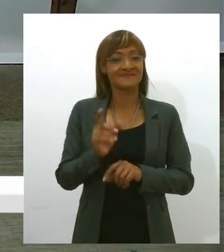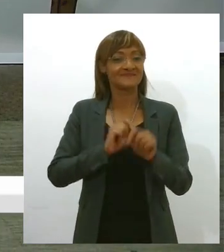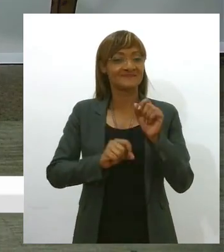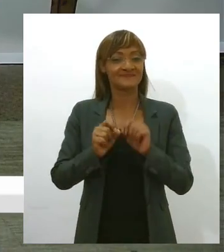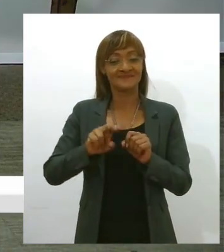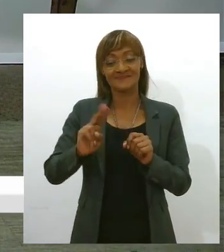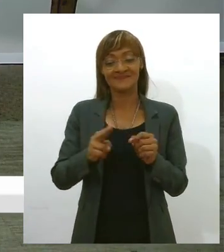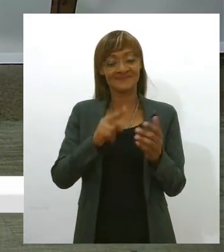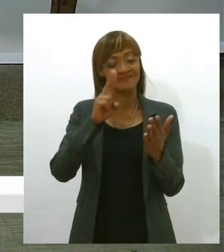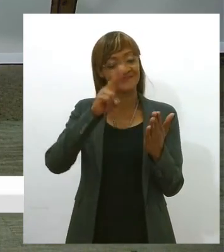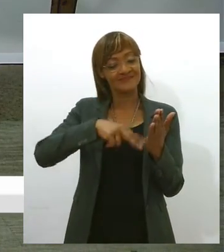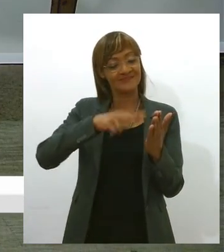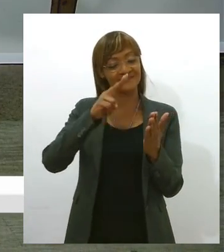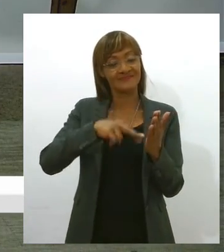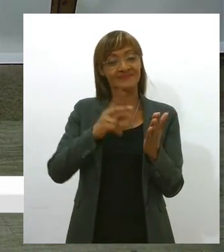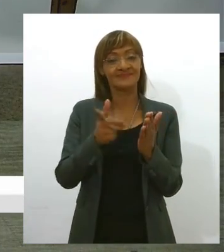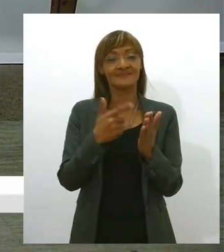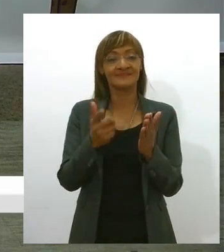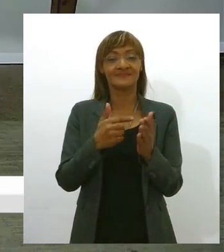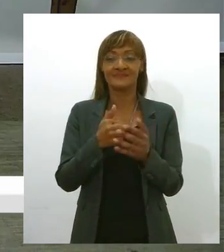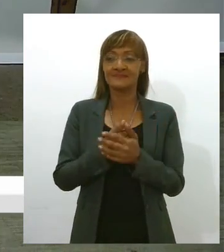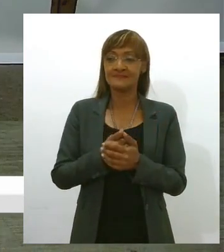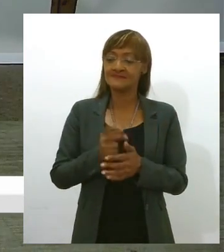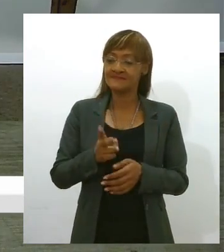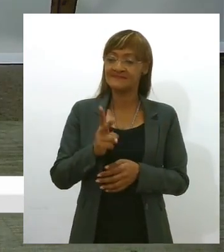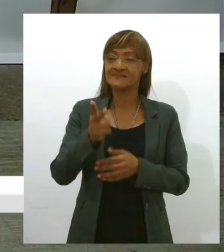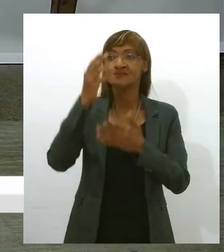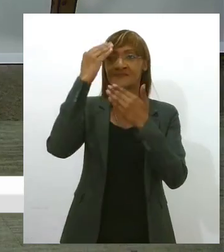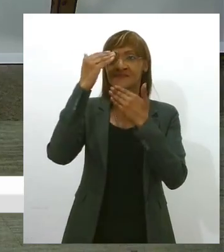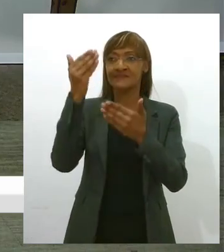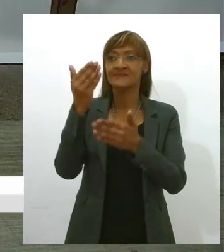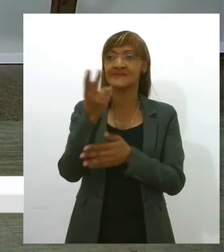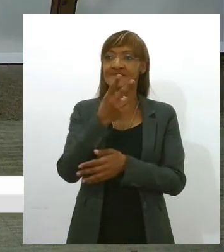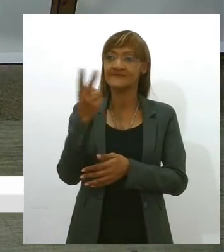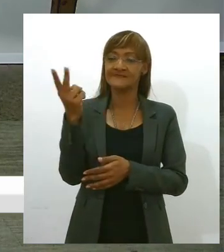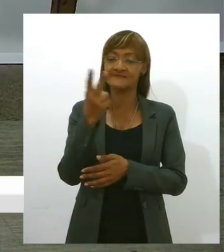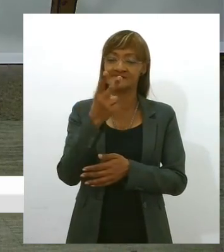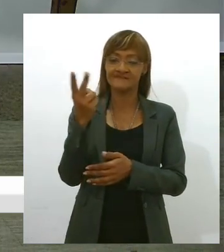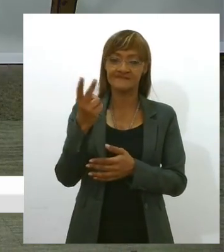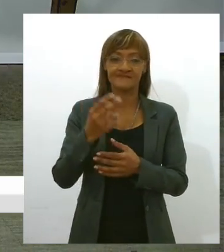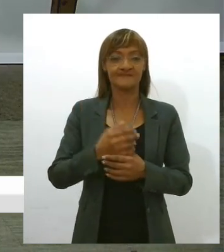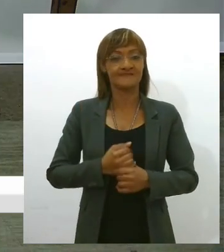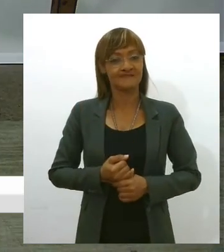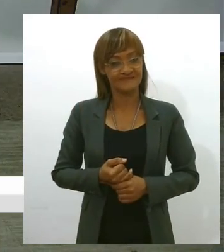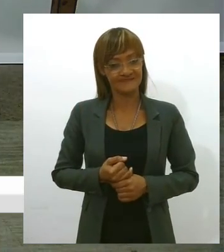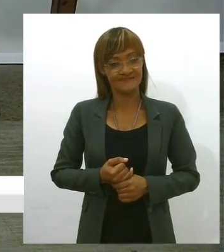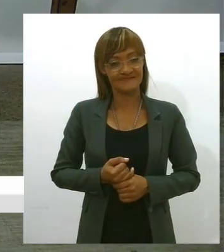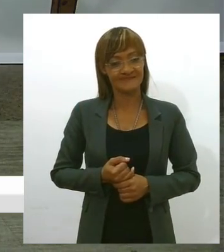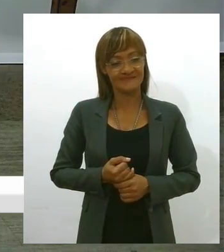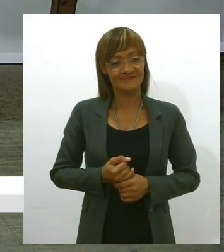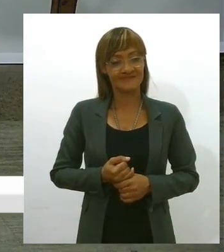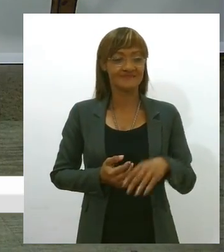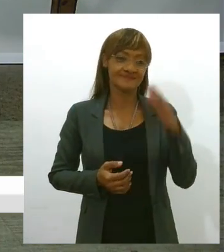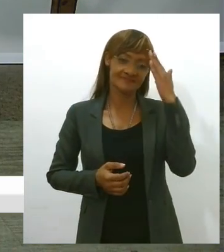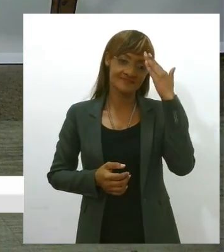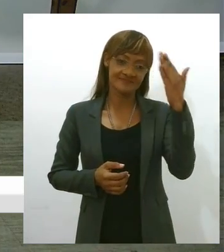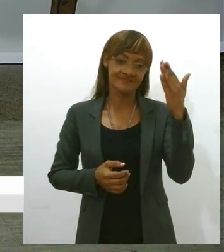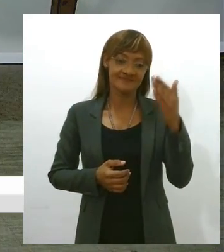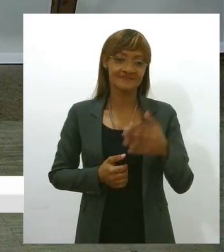e que esses diálogos continuem. Muito obrigada, Fabiano. Muito obrigada, Ivo. Obrigado, Aline. A gente que agradece a